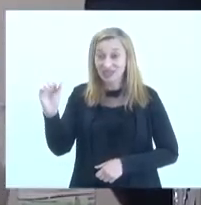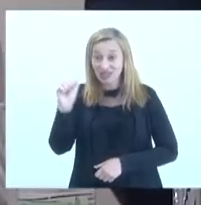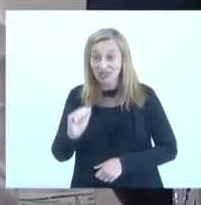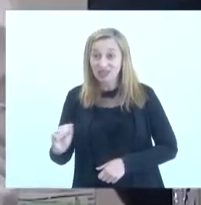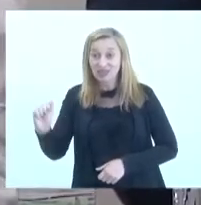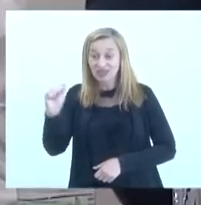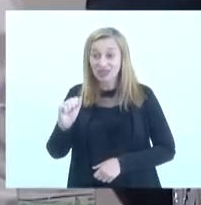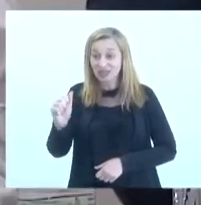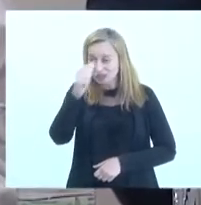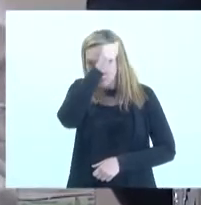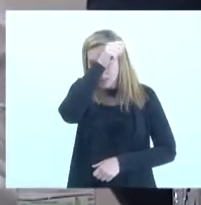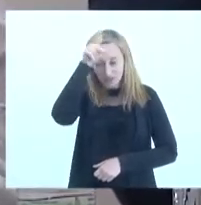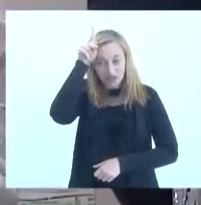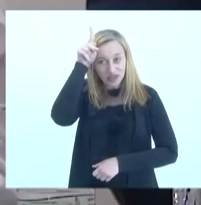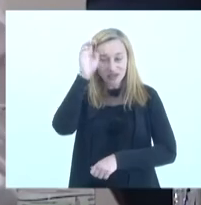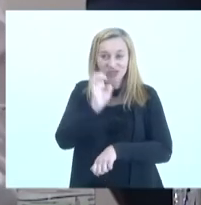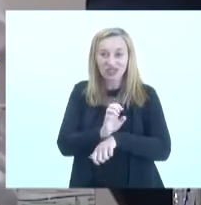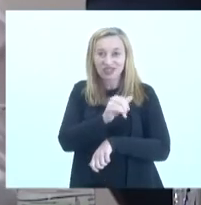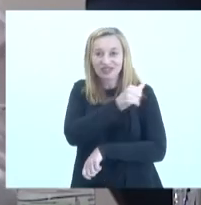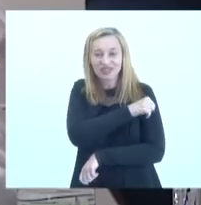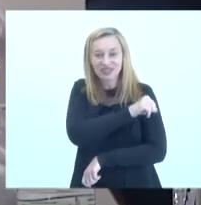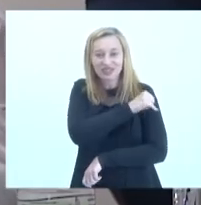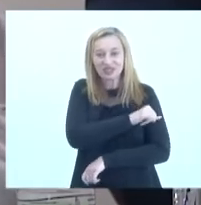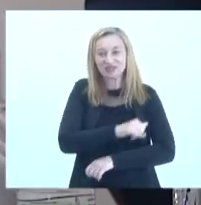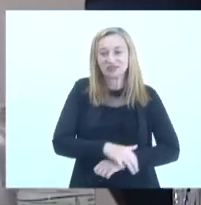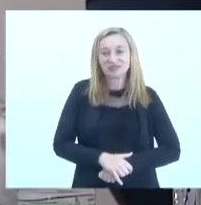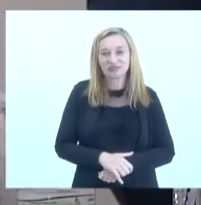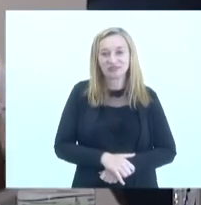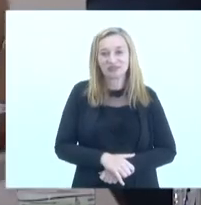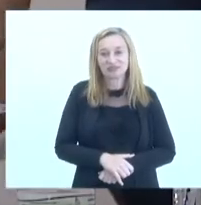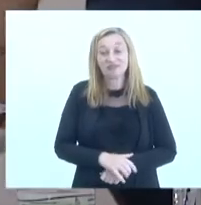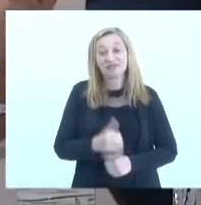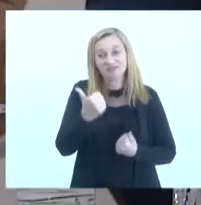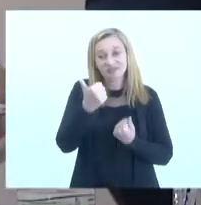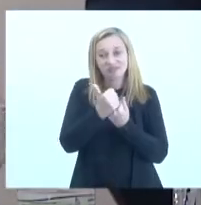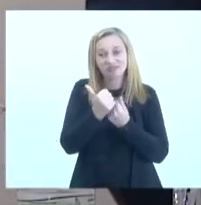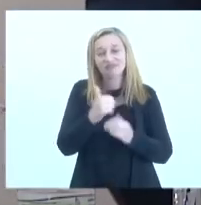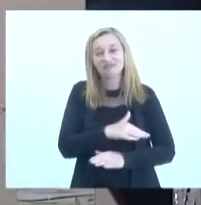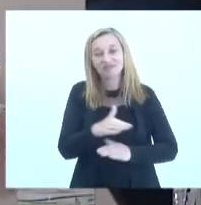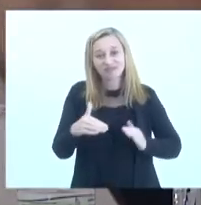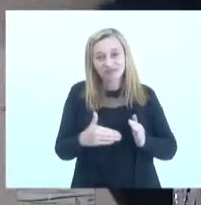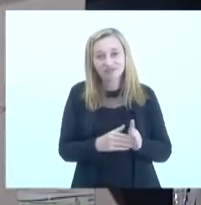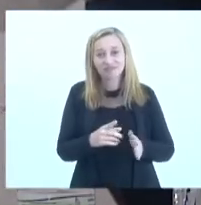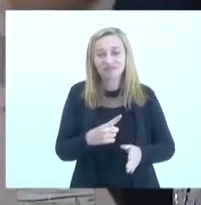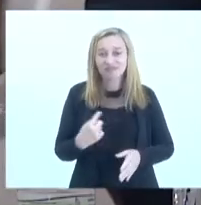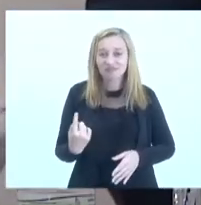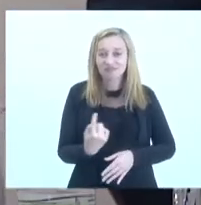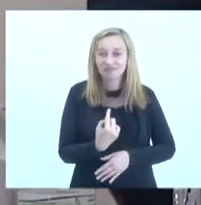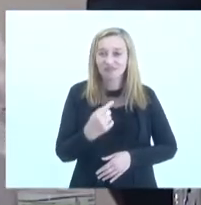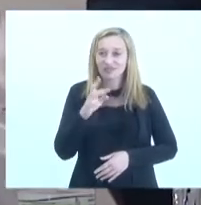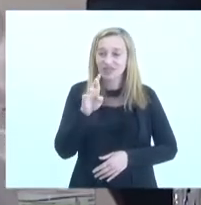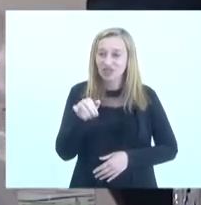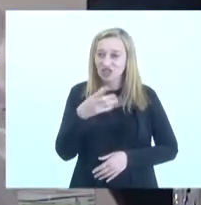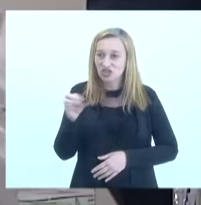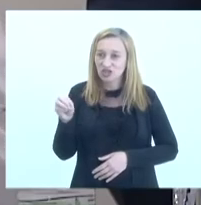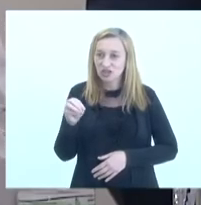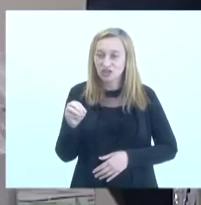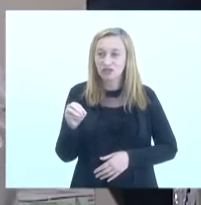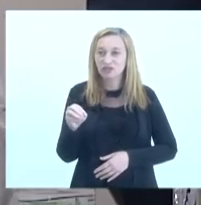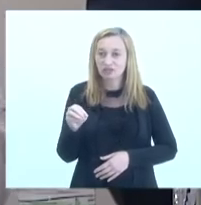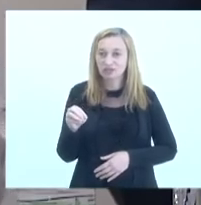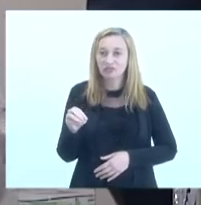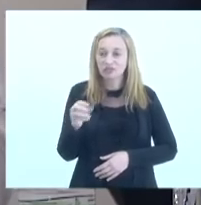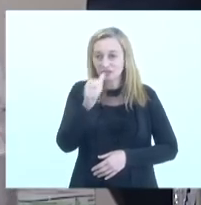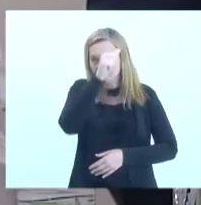dos Prefeitos do Estado do Rio de Janeiro, que tem o apoio de toda a nossa região, que é o prefeito de Resende,